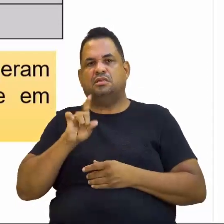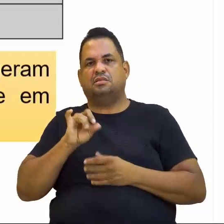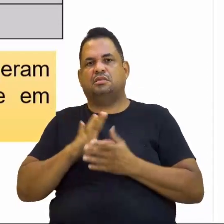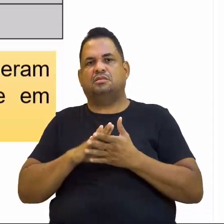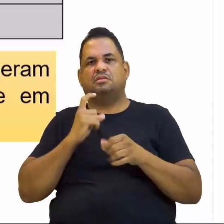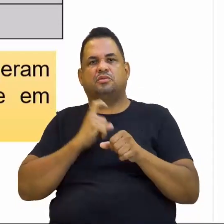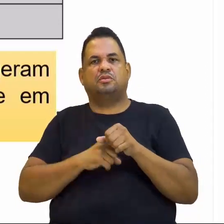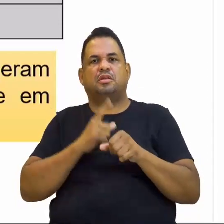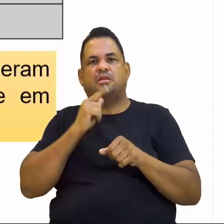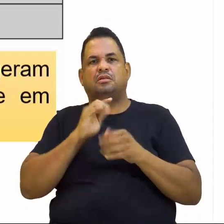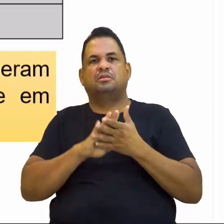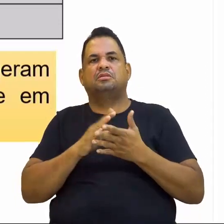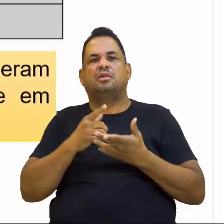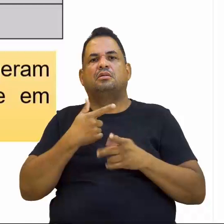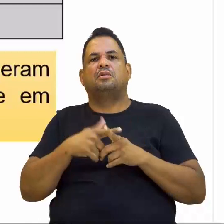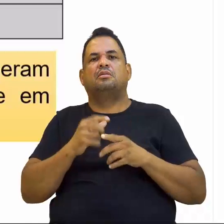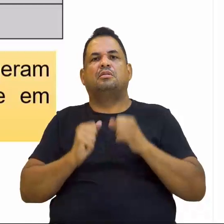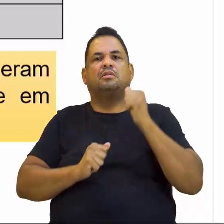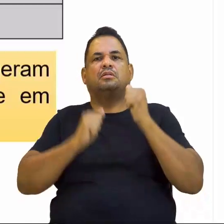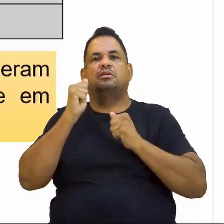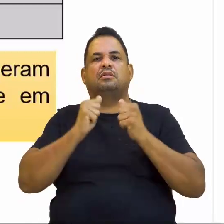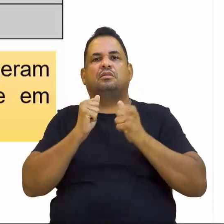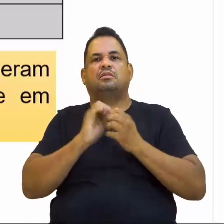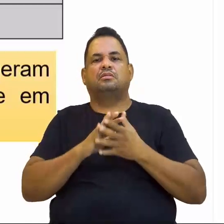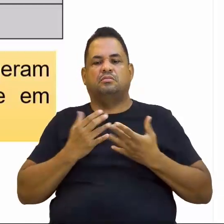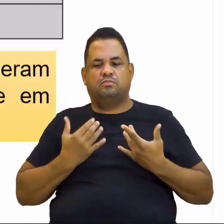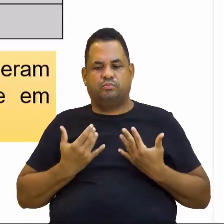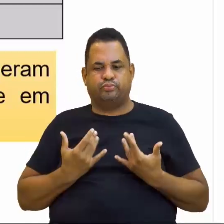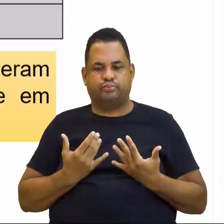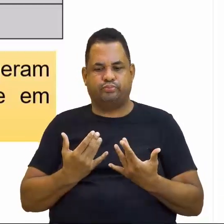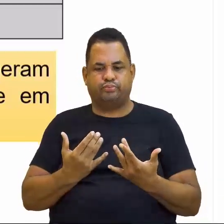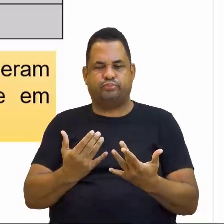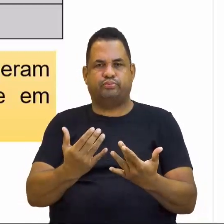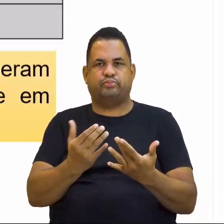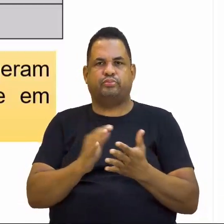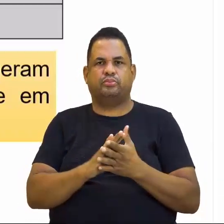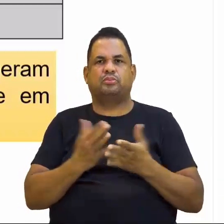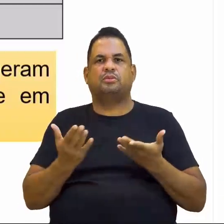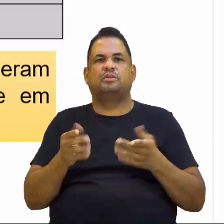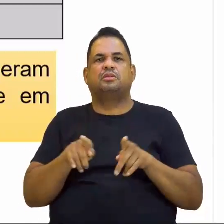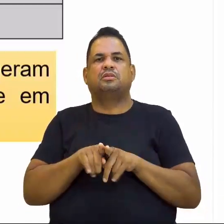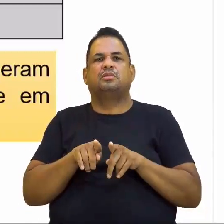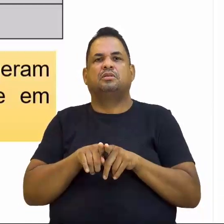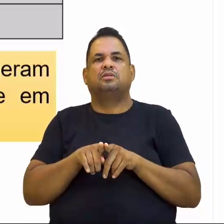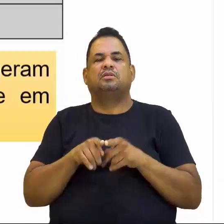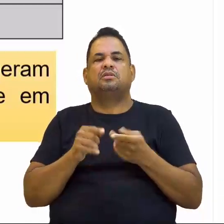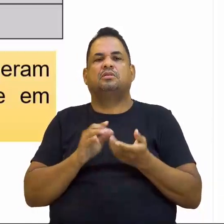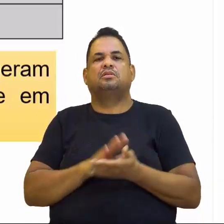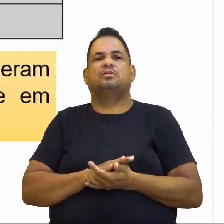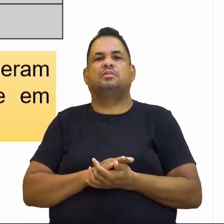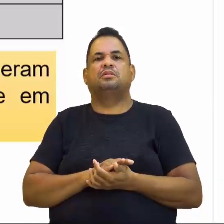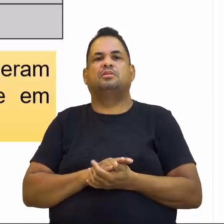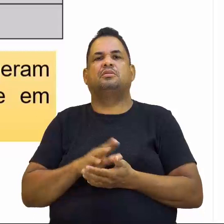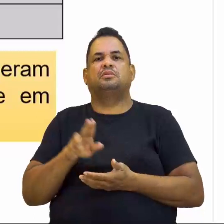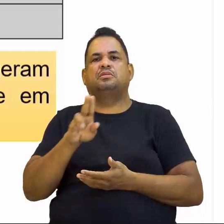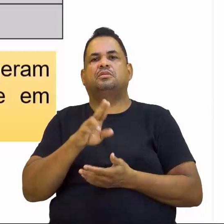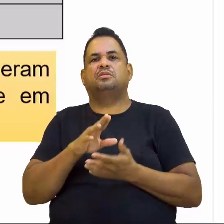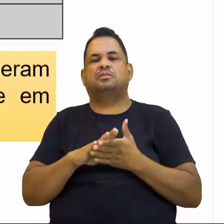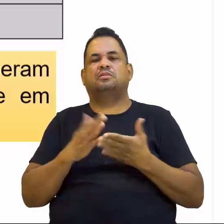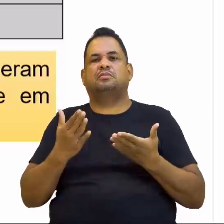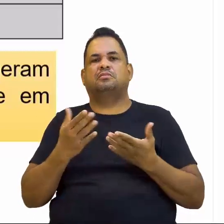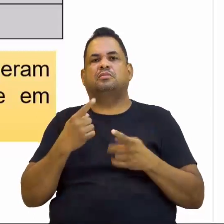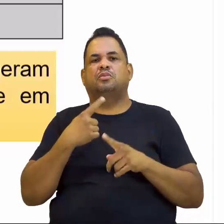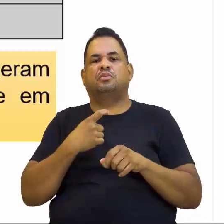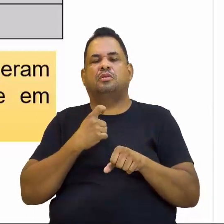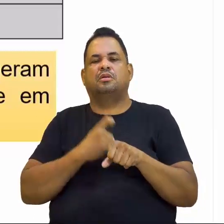para a indústria, a irrigação e em outras aplicações. Porque uma água